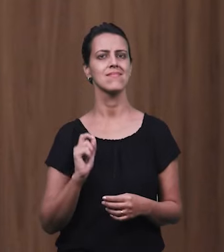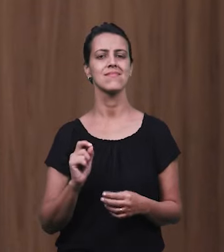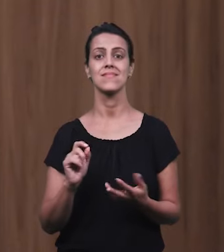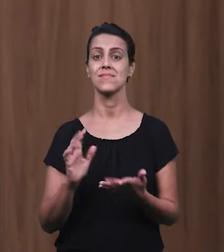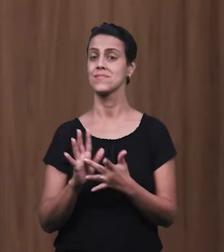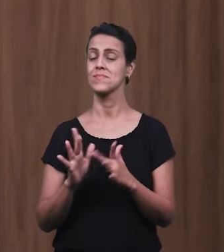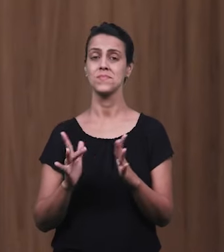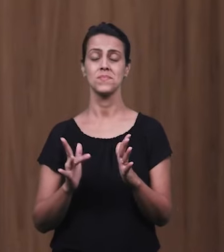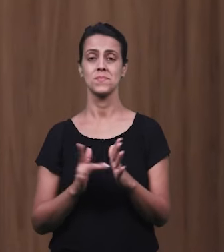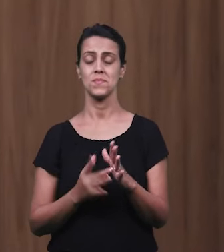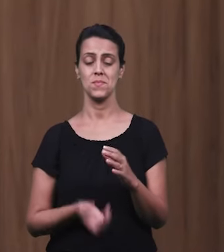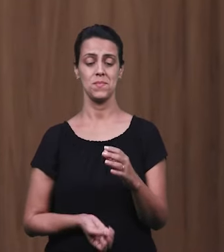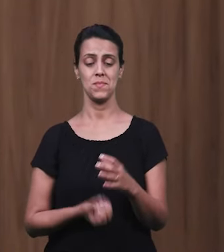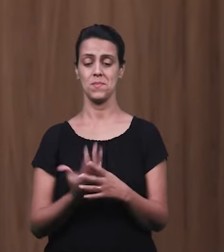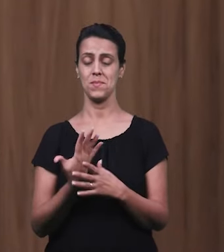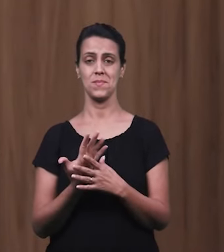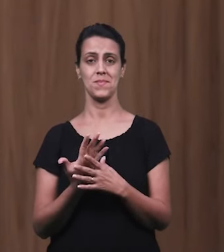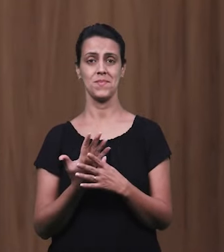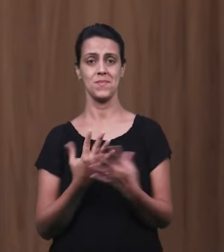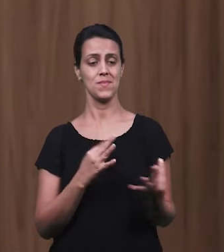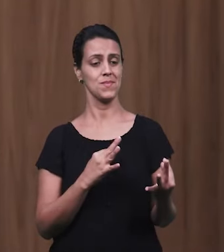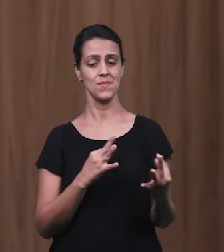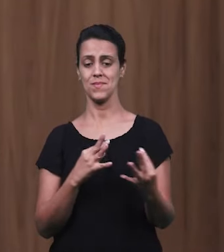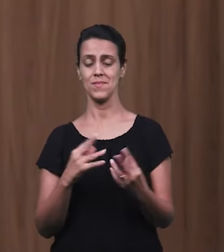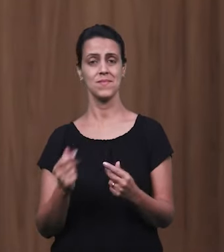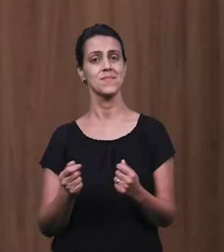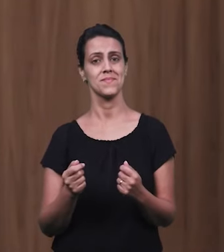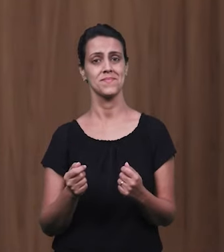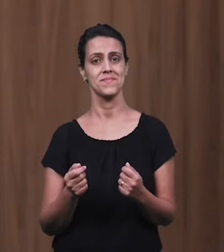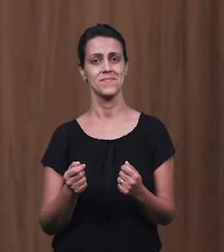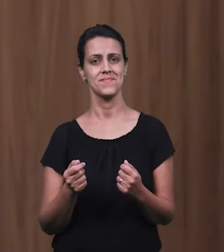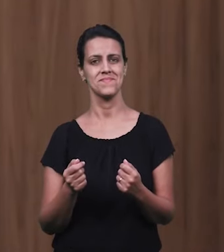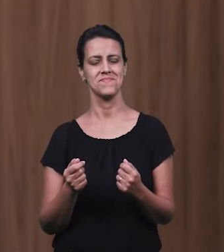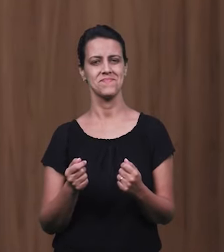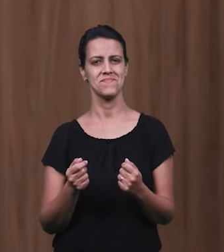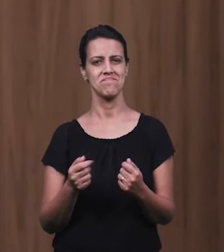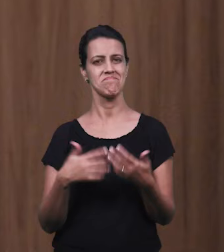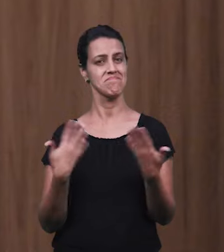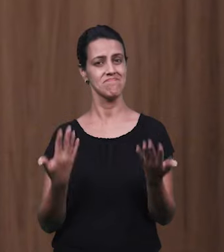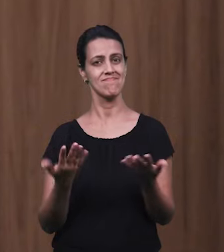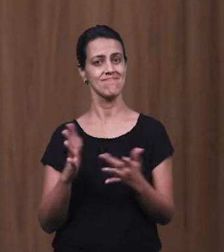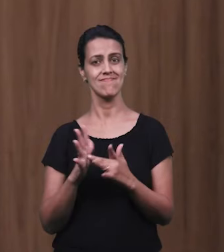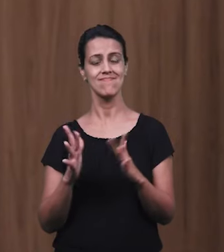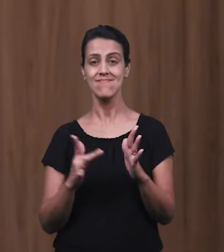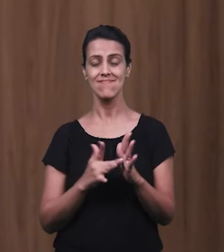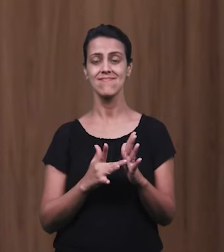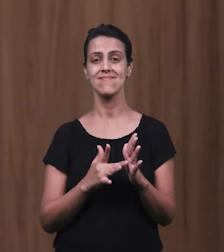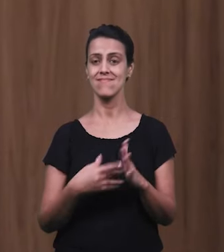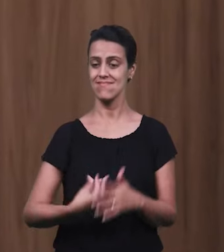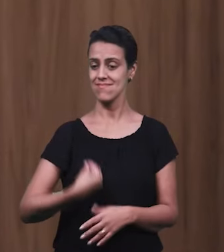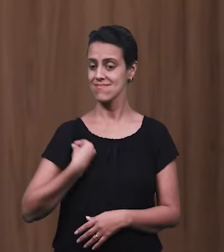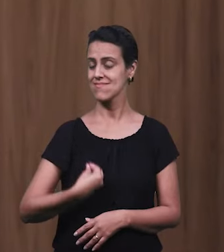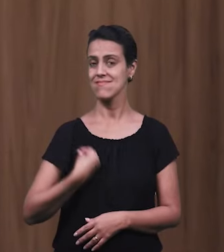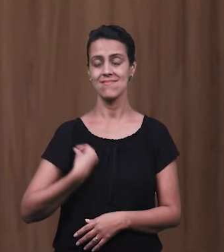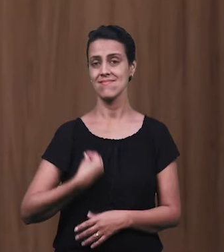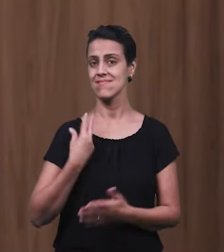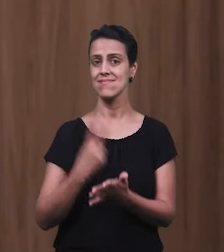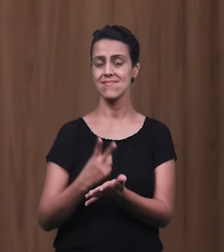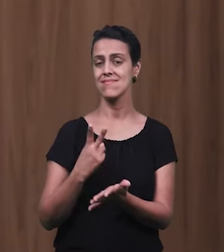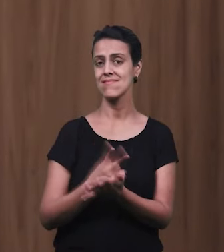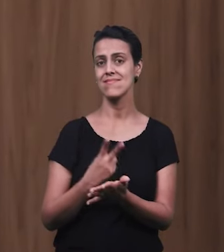Jesus, que é o autor de todas as coisas, é o Senhor de todas as coisas, do reino, então ele está presente em todos os